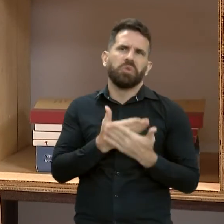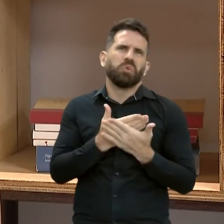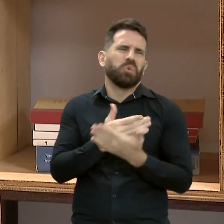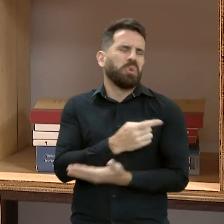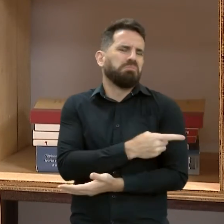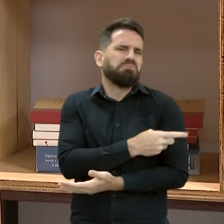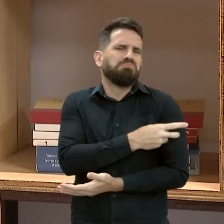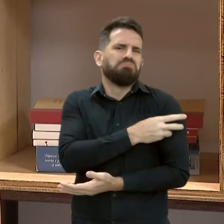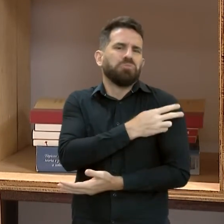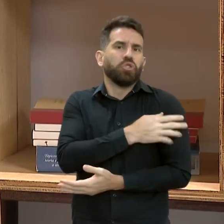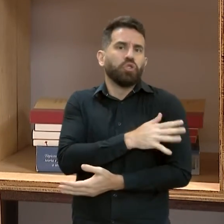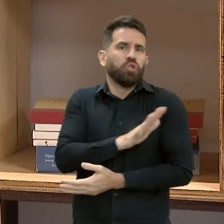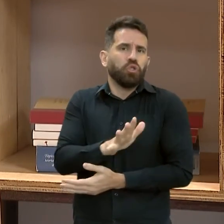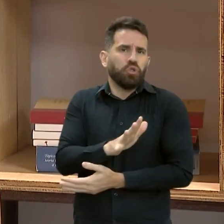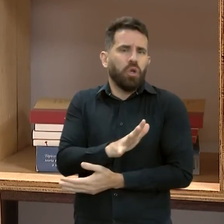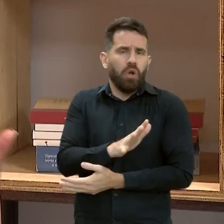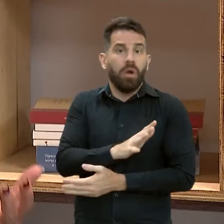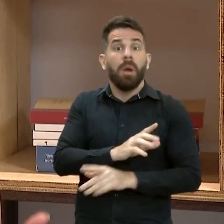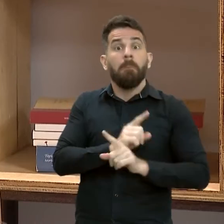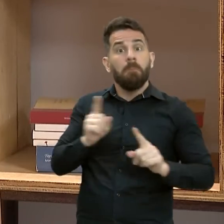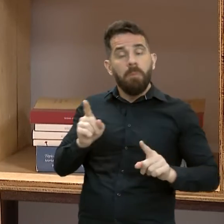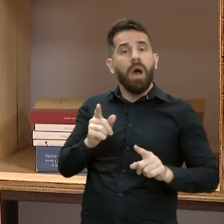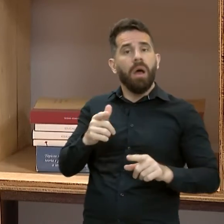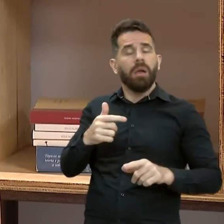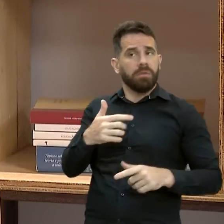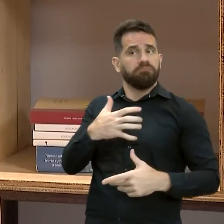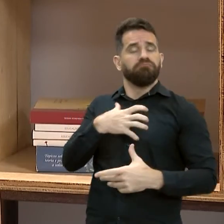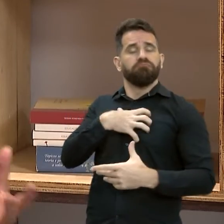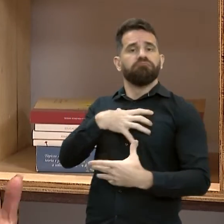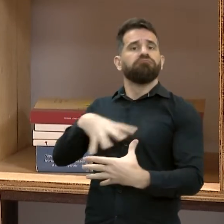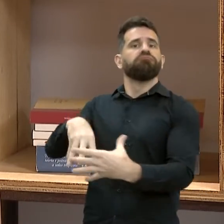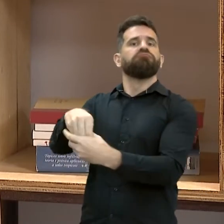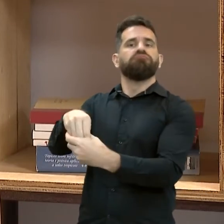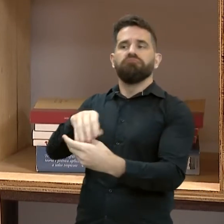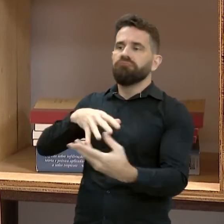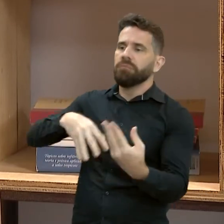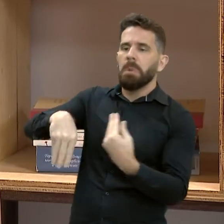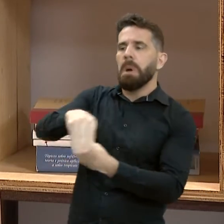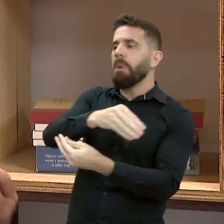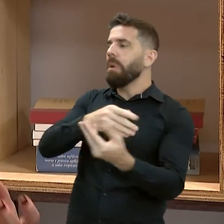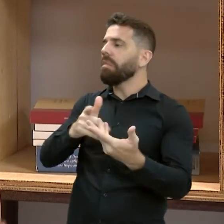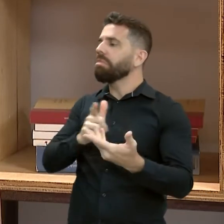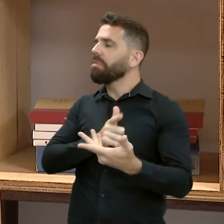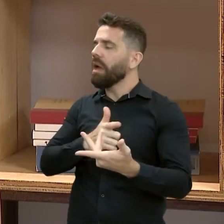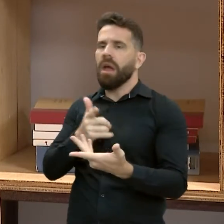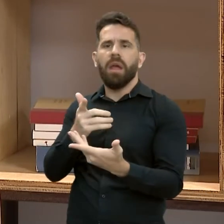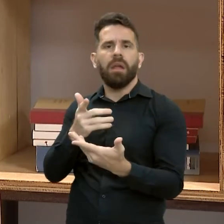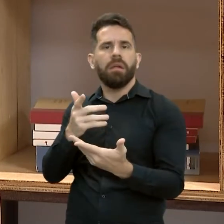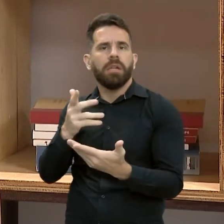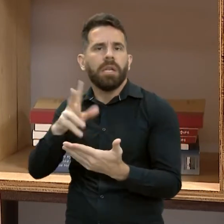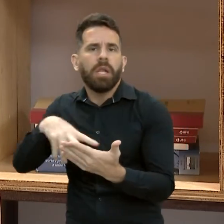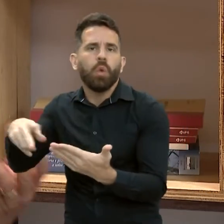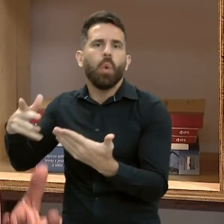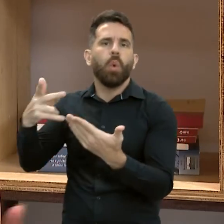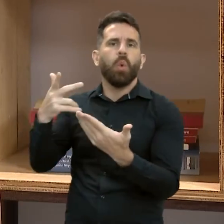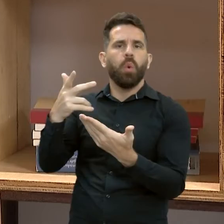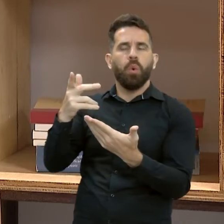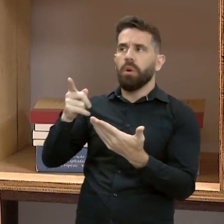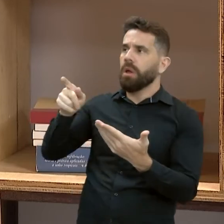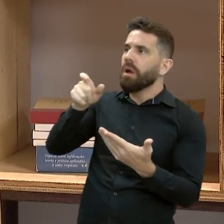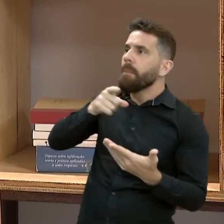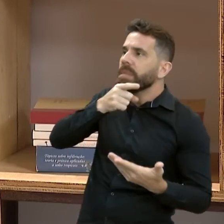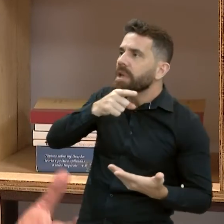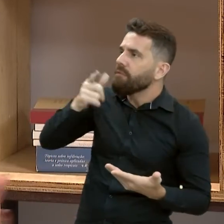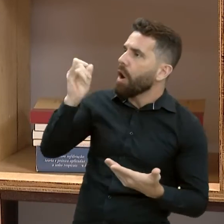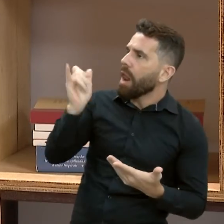anos da instrução primária, ela tinha esse convívio com as letras, com as leituras, com a história oral, por meio da bisavó.